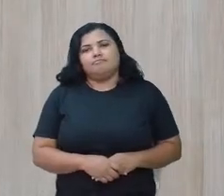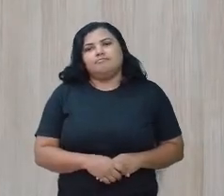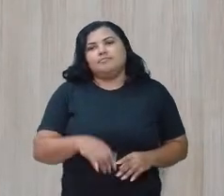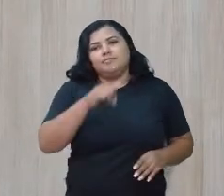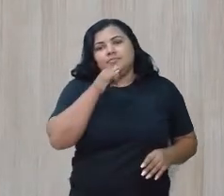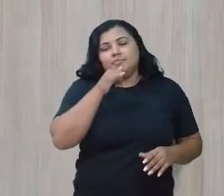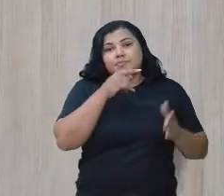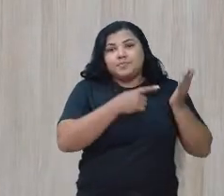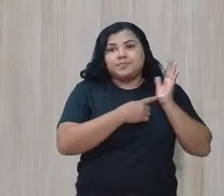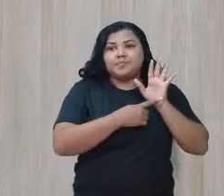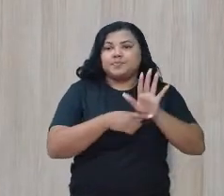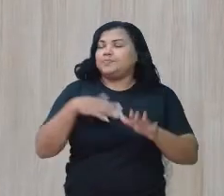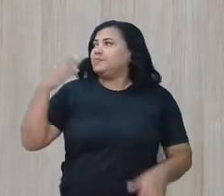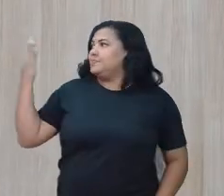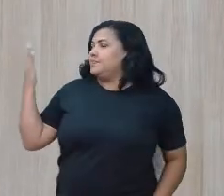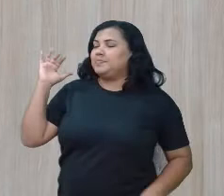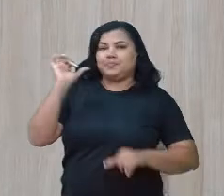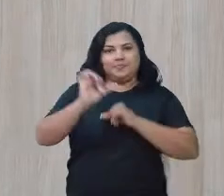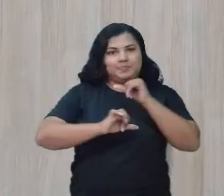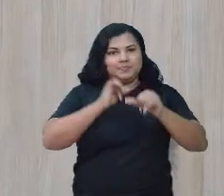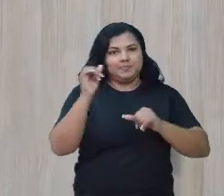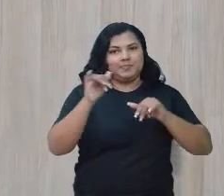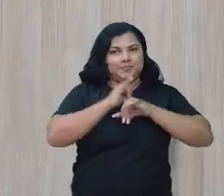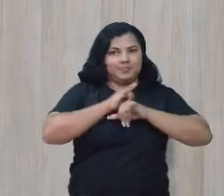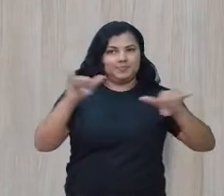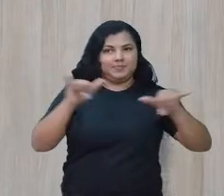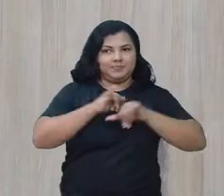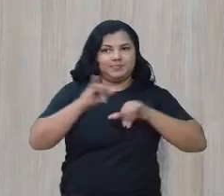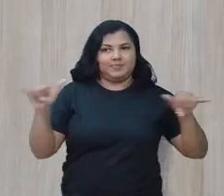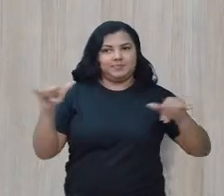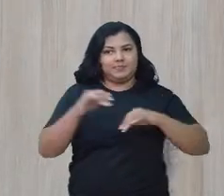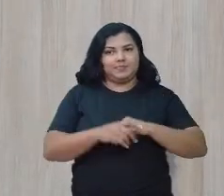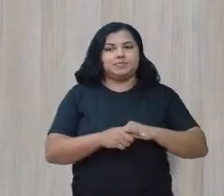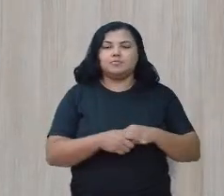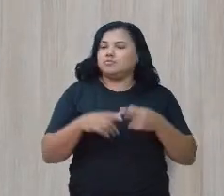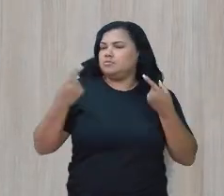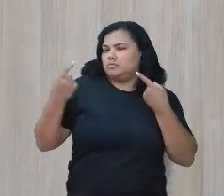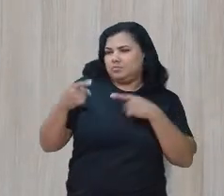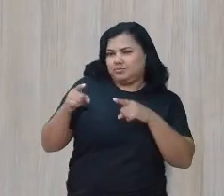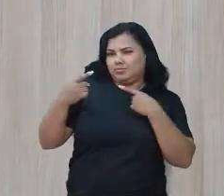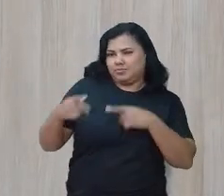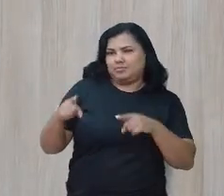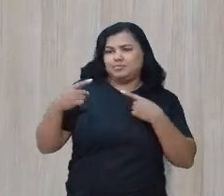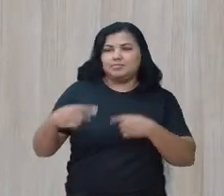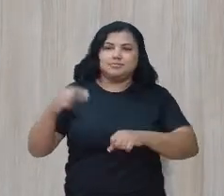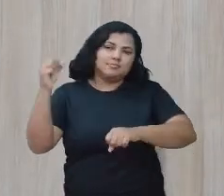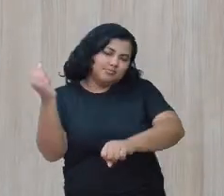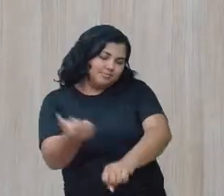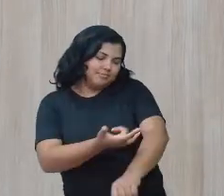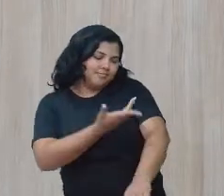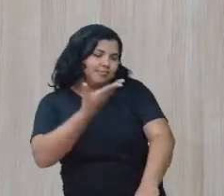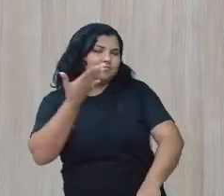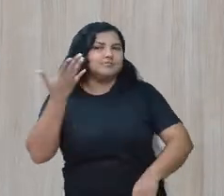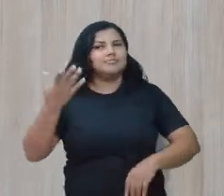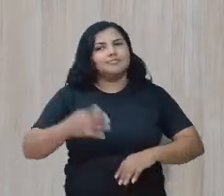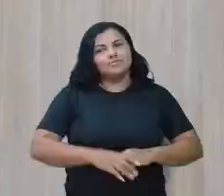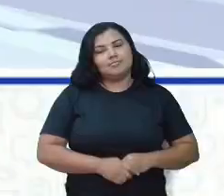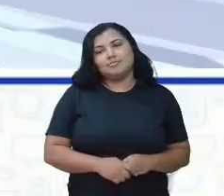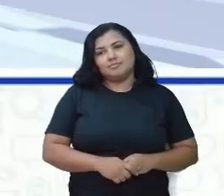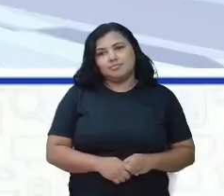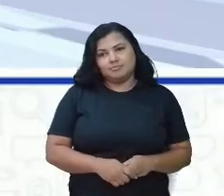aí a transformação, a informação, a provocação, a emoção,